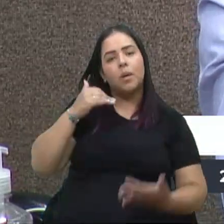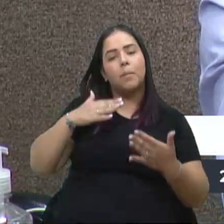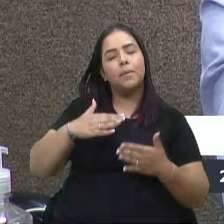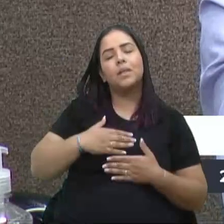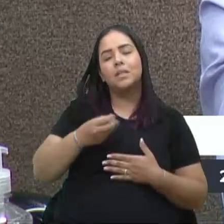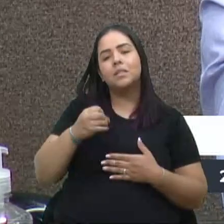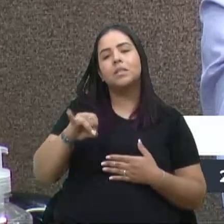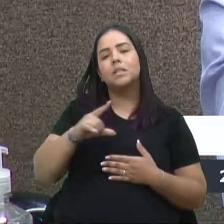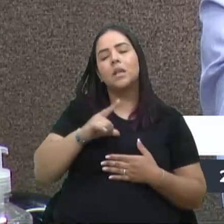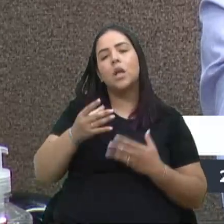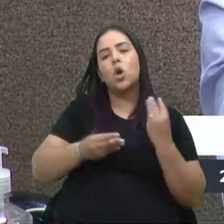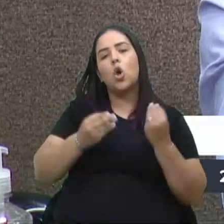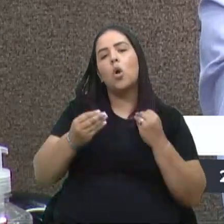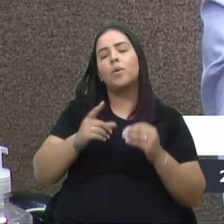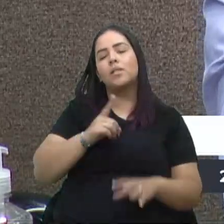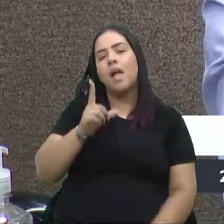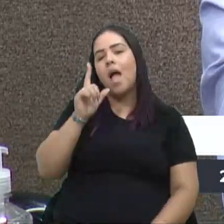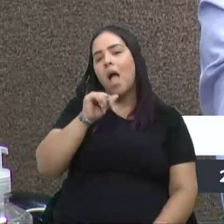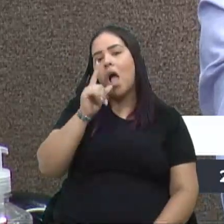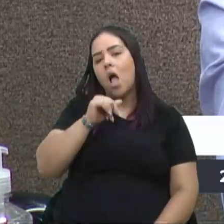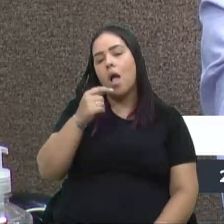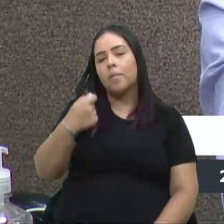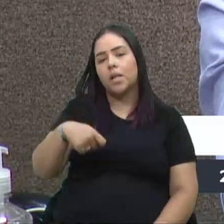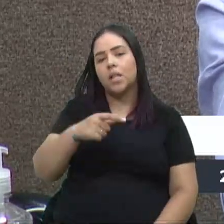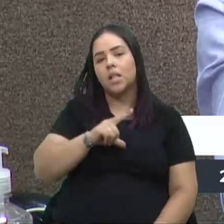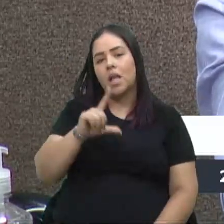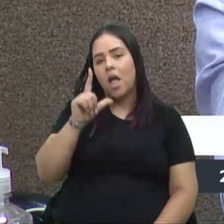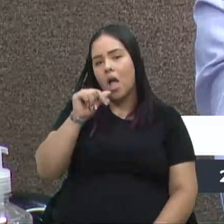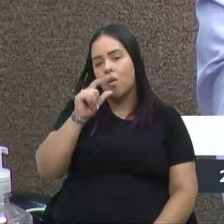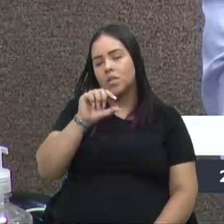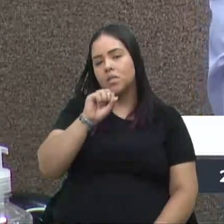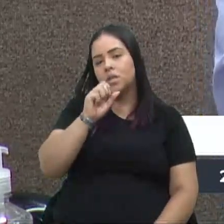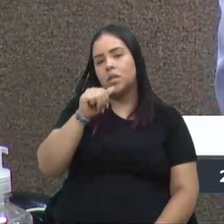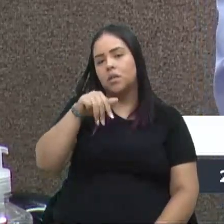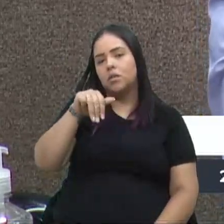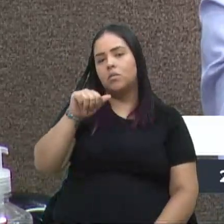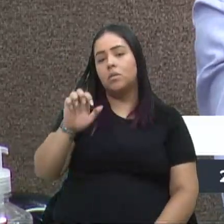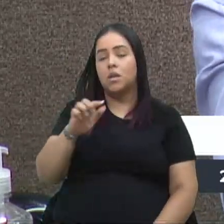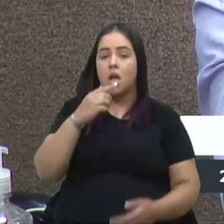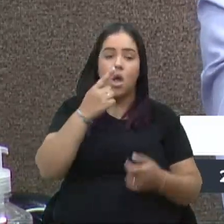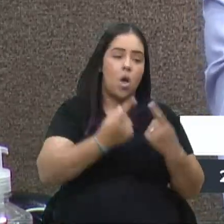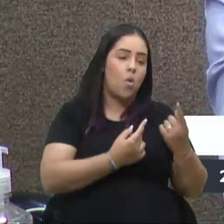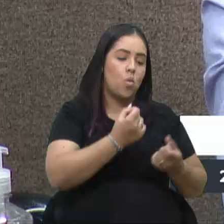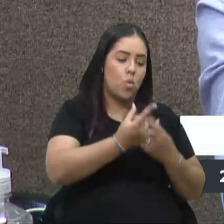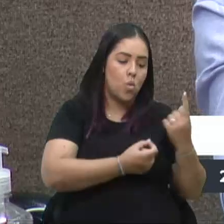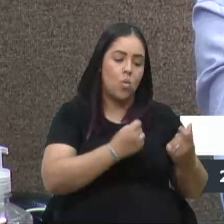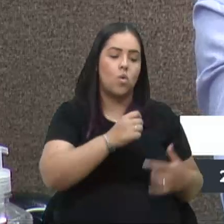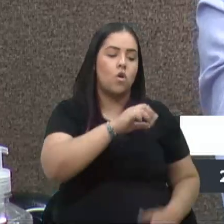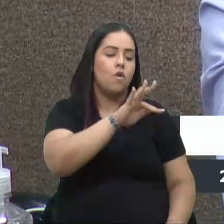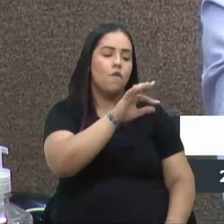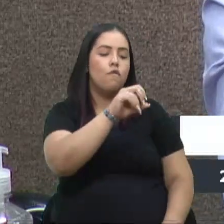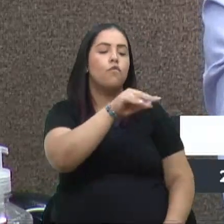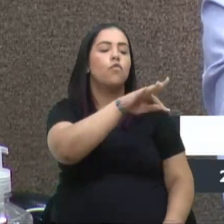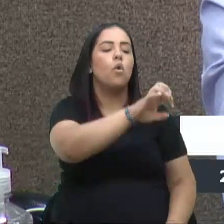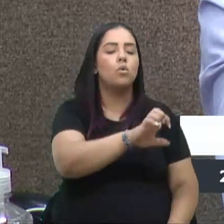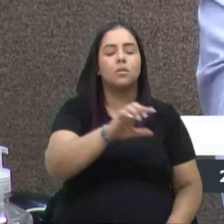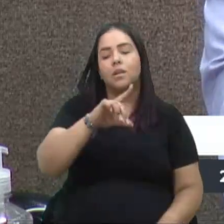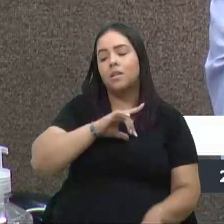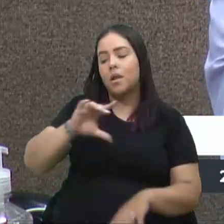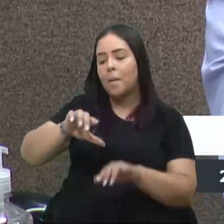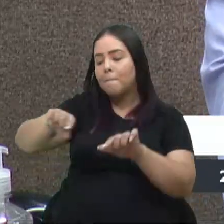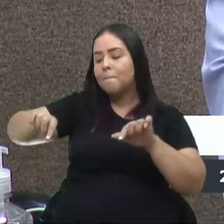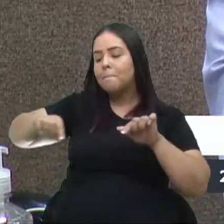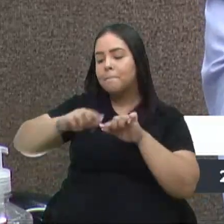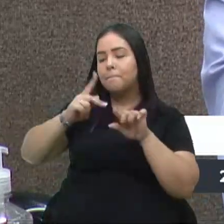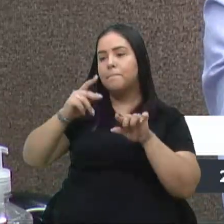teria condições Deles ter a água que eles querem ter água do Samae porque uns pega da fonte outros tem um poço e tal né aí